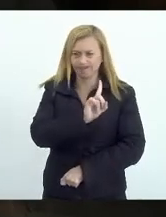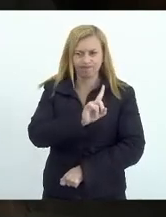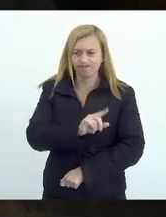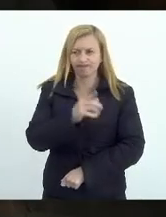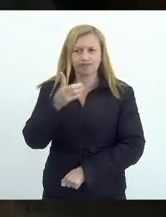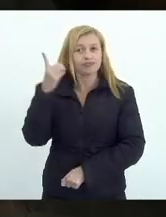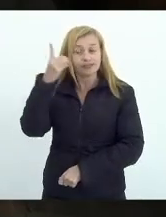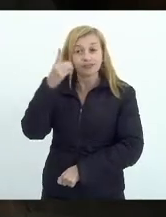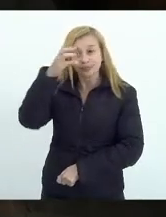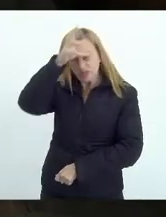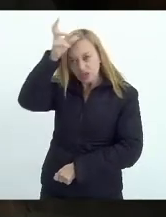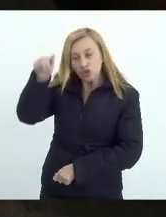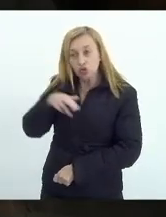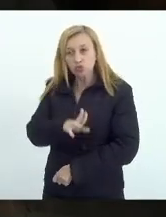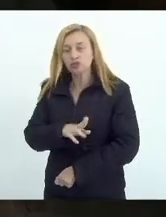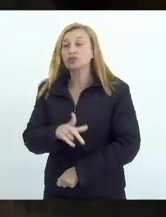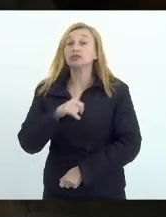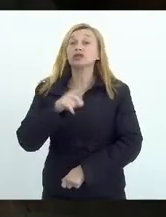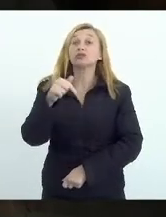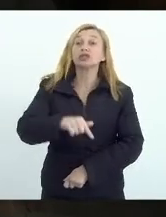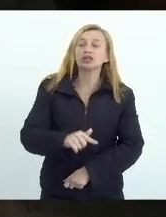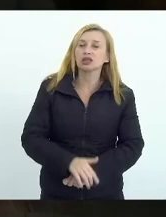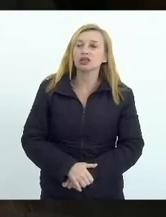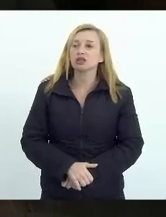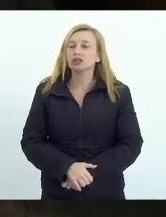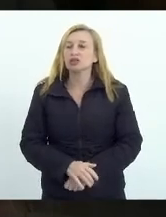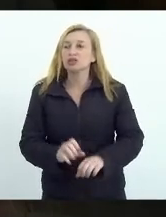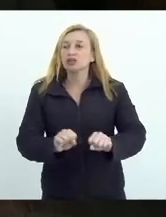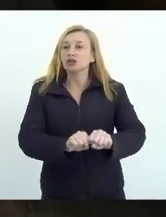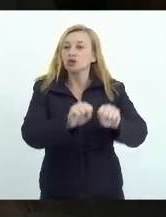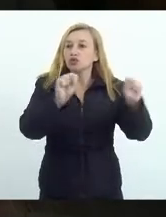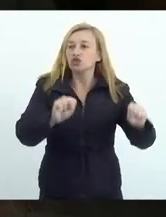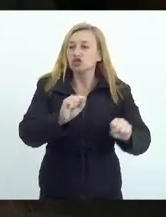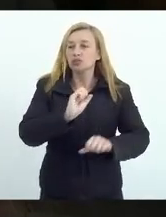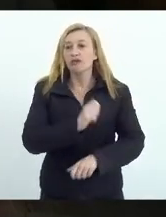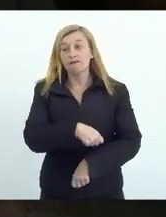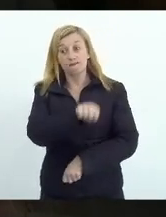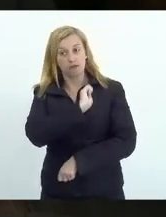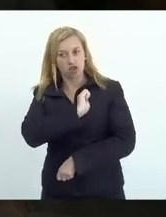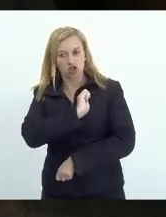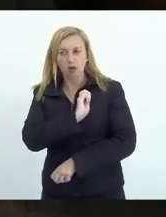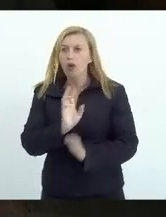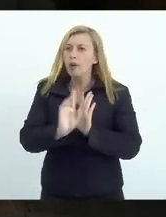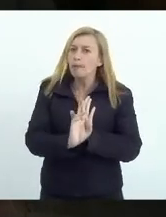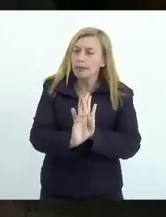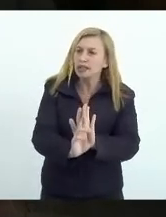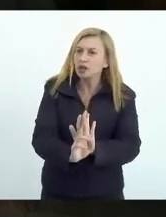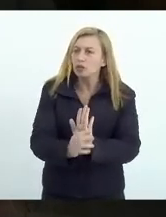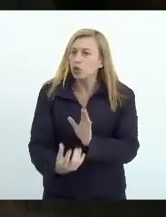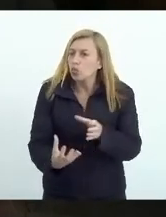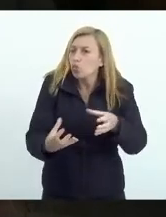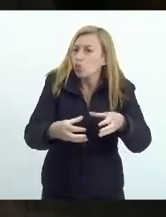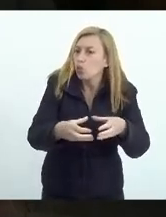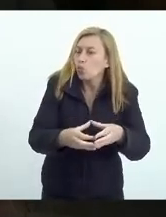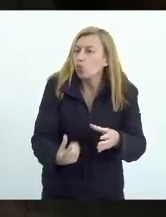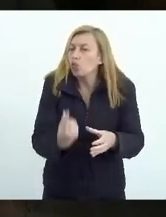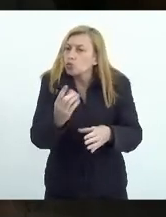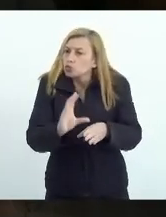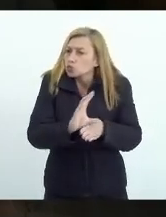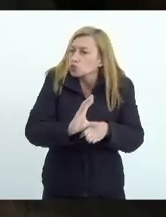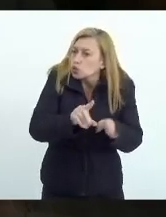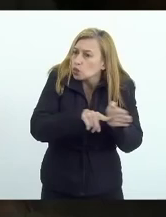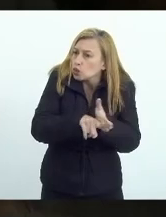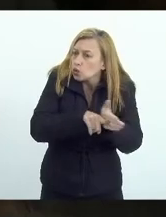Ju. Aqui nós temos o regime de recuperação fiscal, representado por um conselho de supervisão